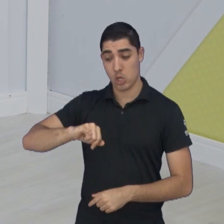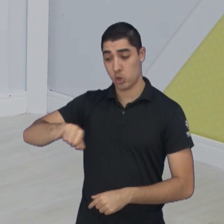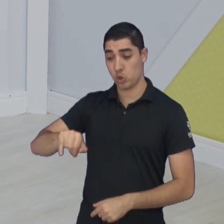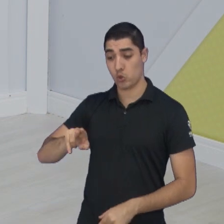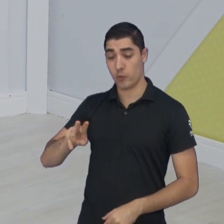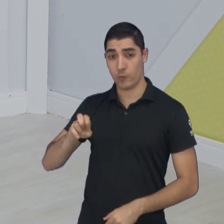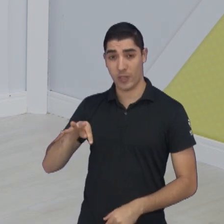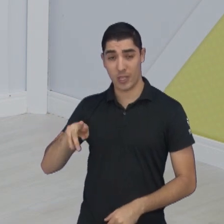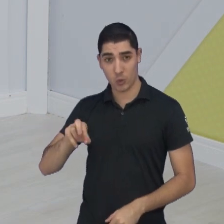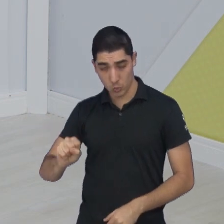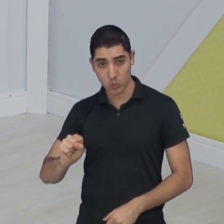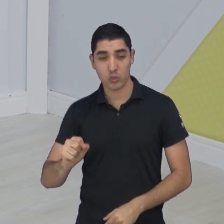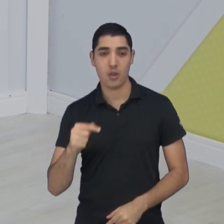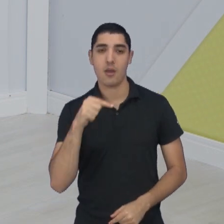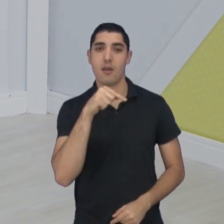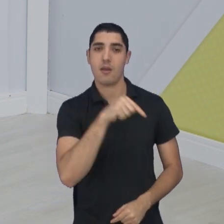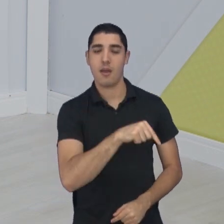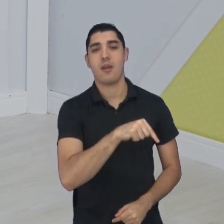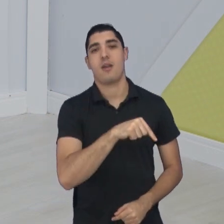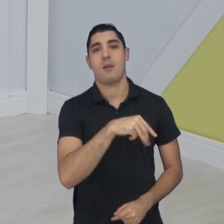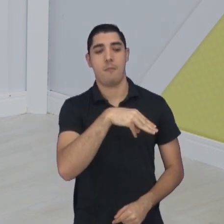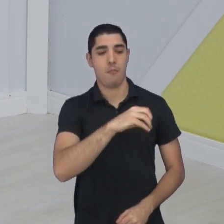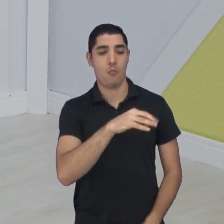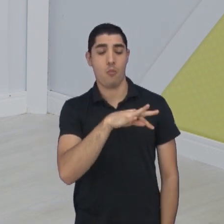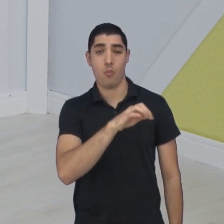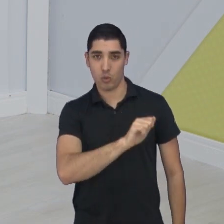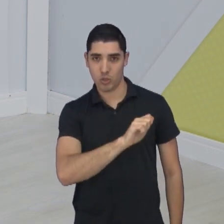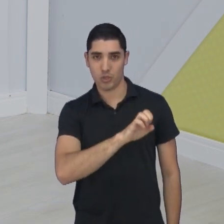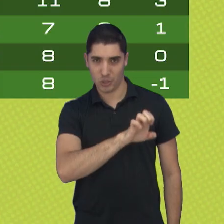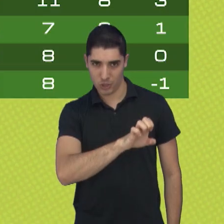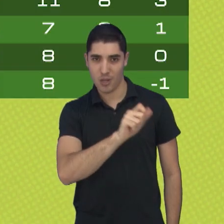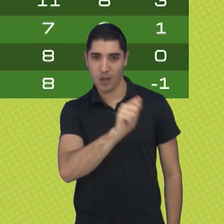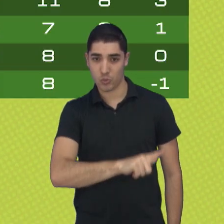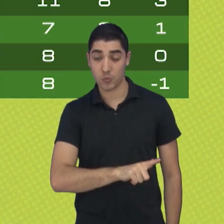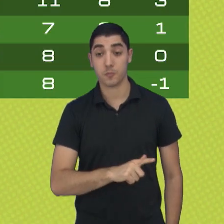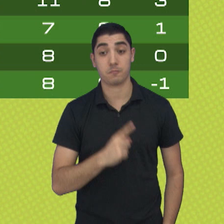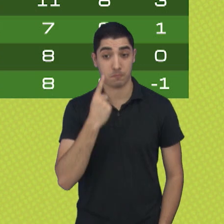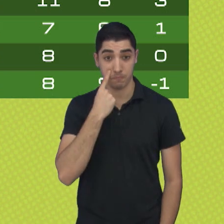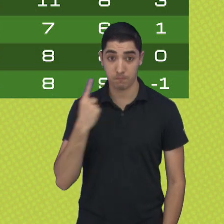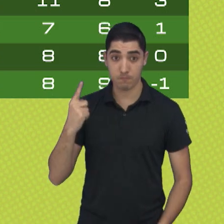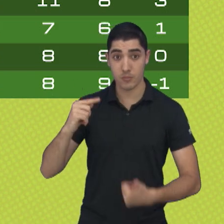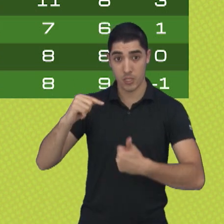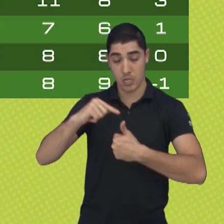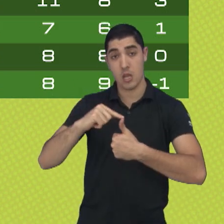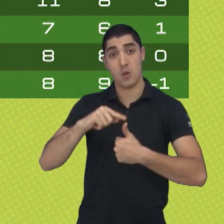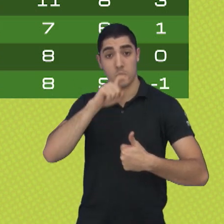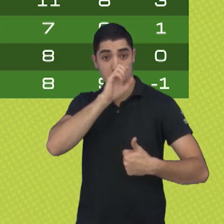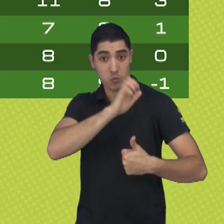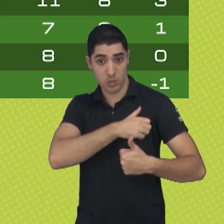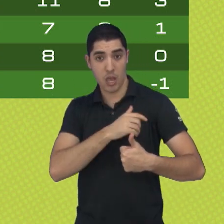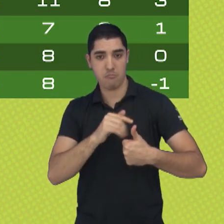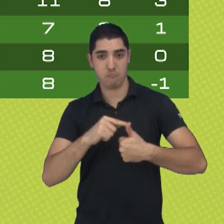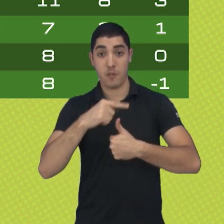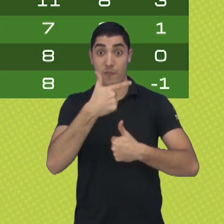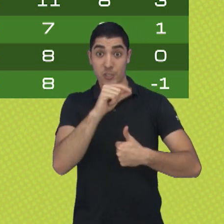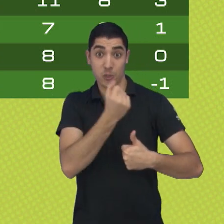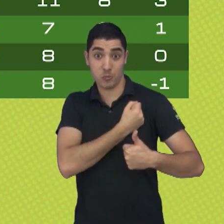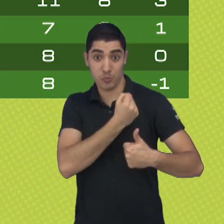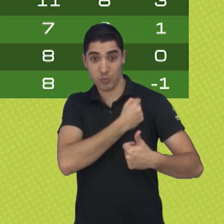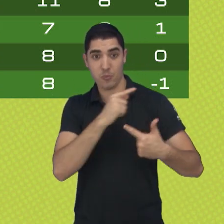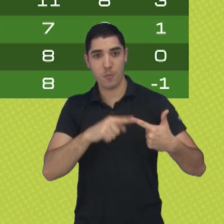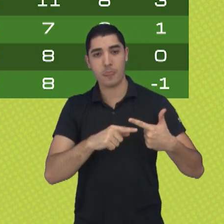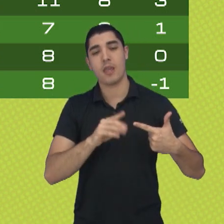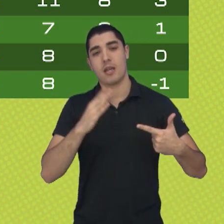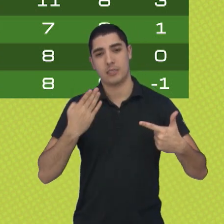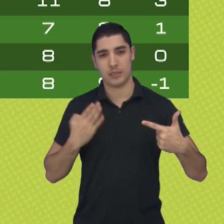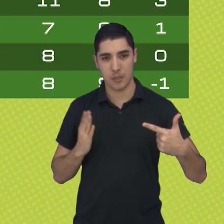da Série A2 está desta forma. São José líder em primeiro com 20, segundo São Bento, abriu 3 pontos para o São Bento, 17, depois Velo Clube,